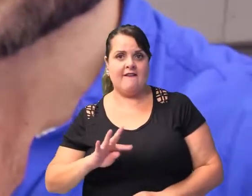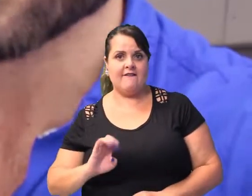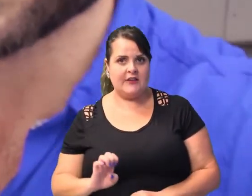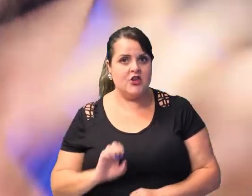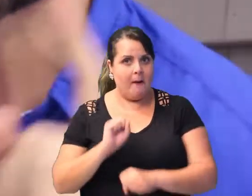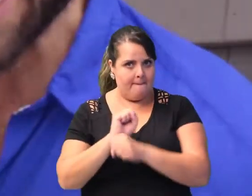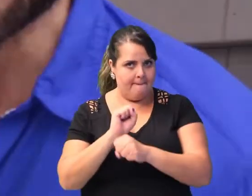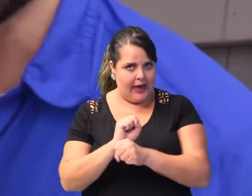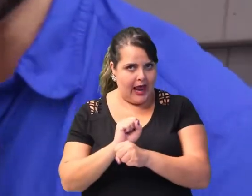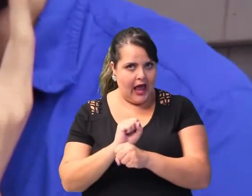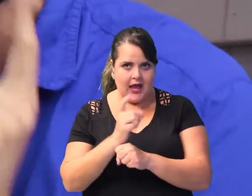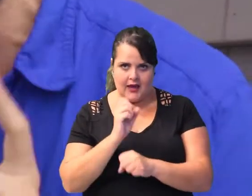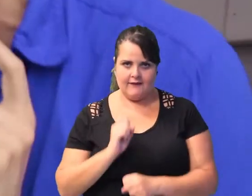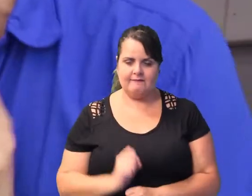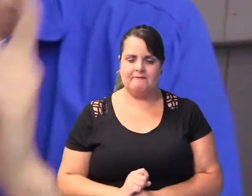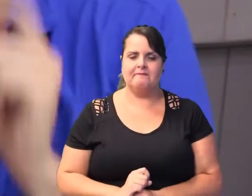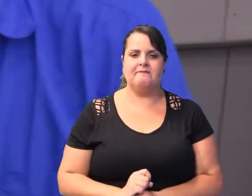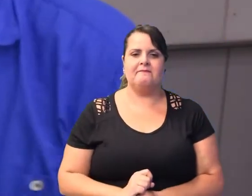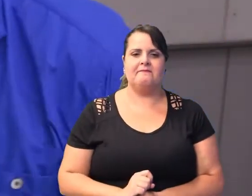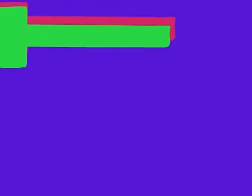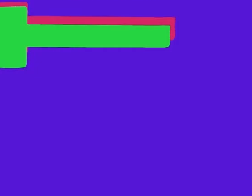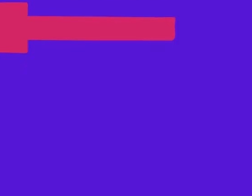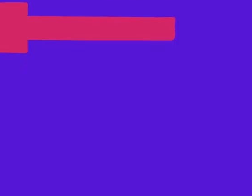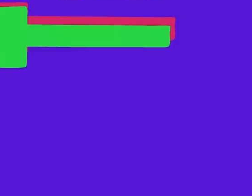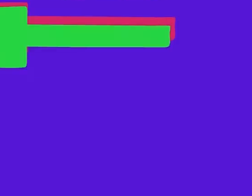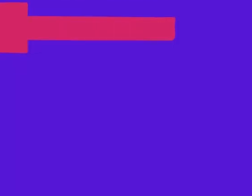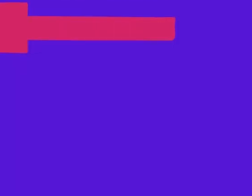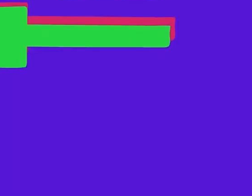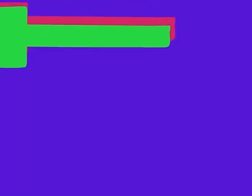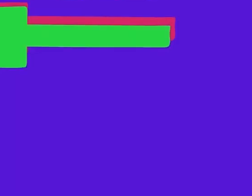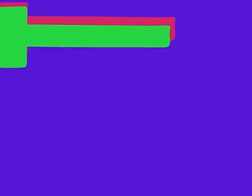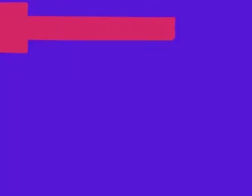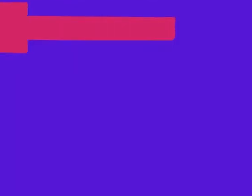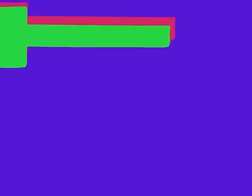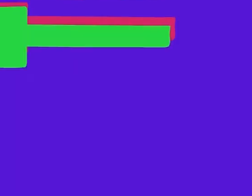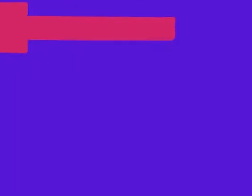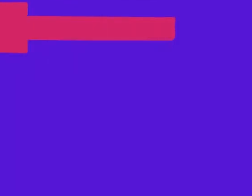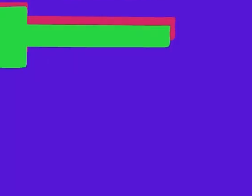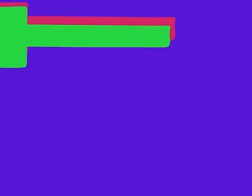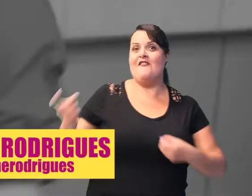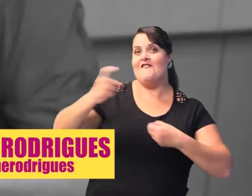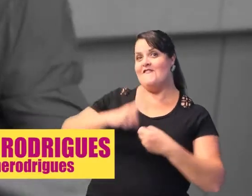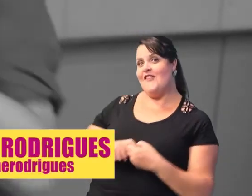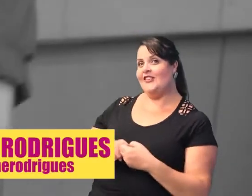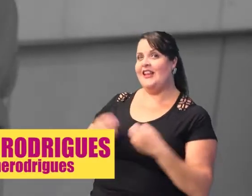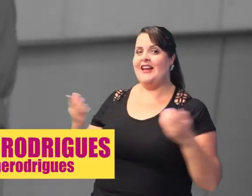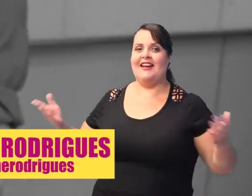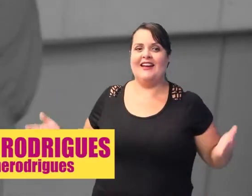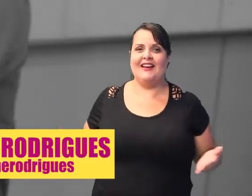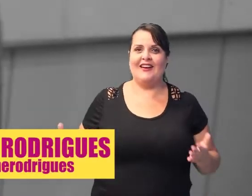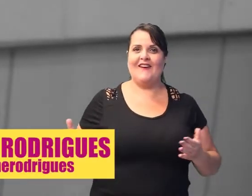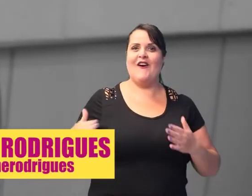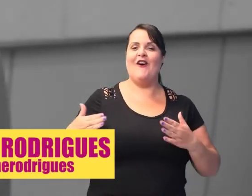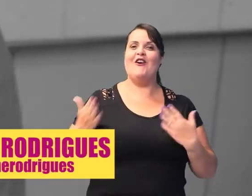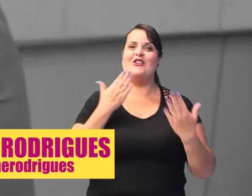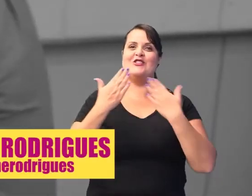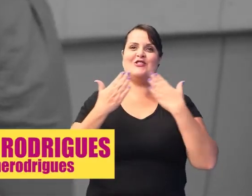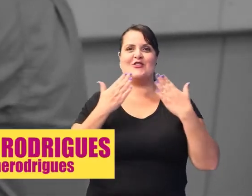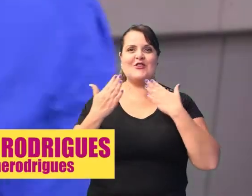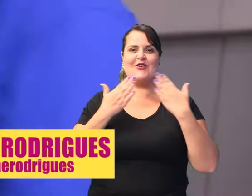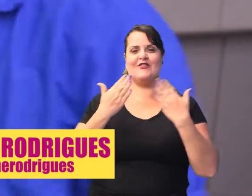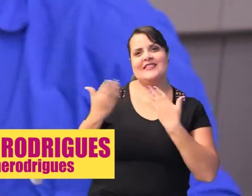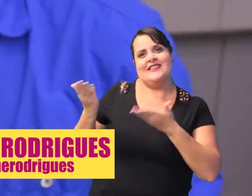conversar sobre comida e dieta com ela que é super legal não sai daí estamos aqui conversando bem que faz